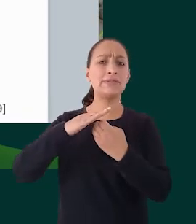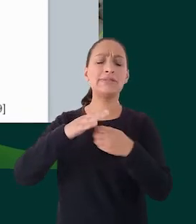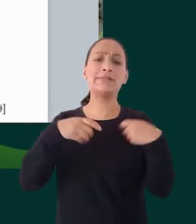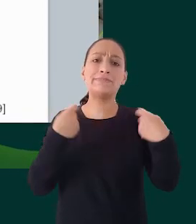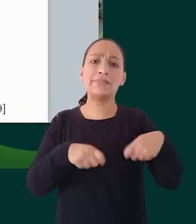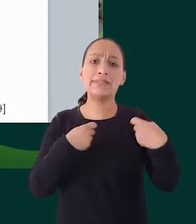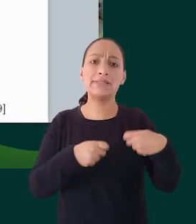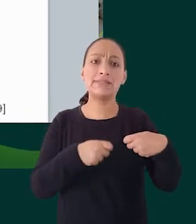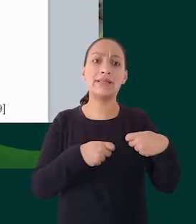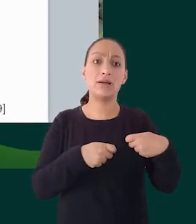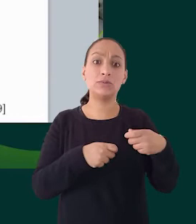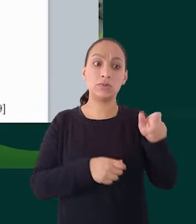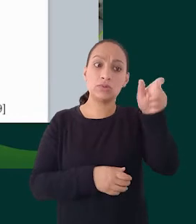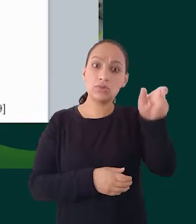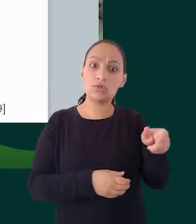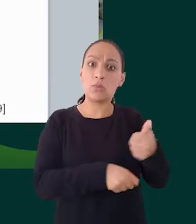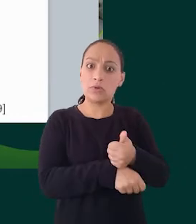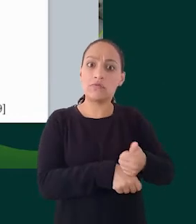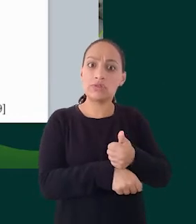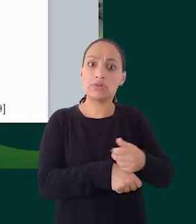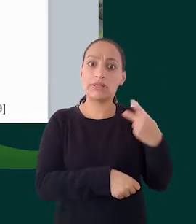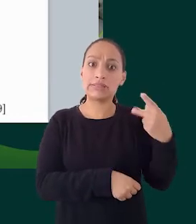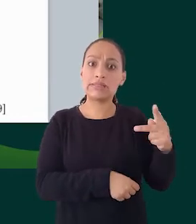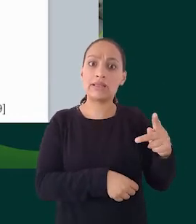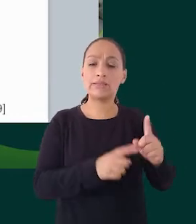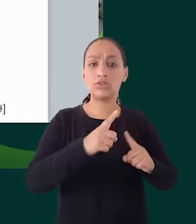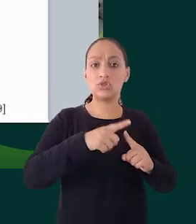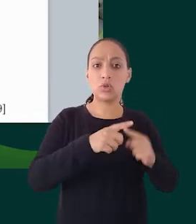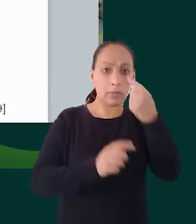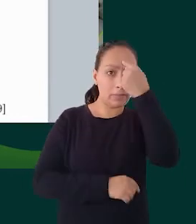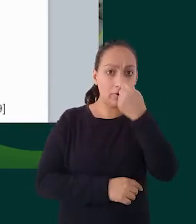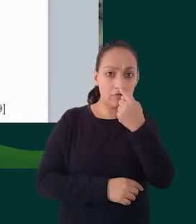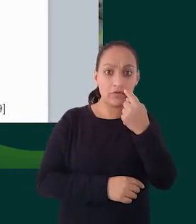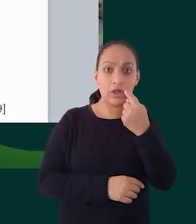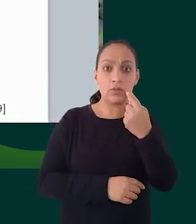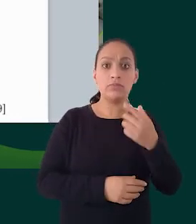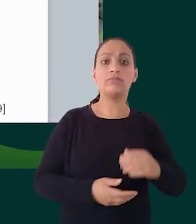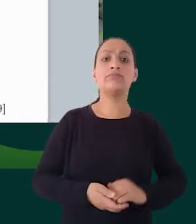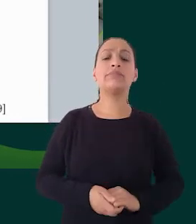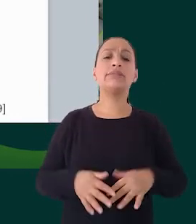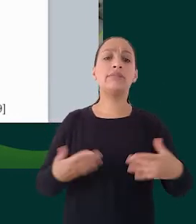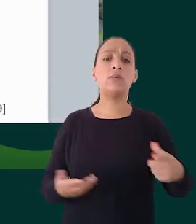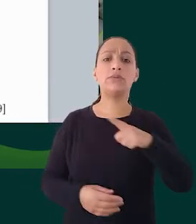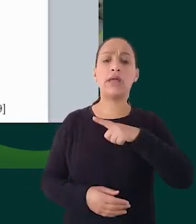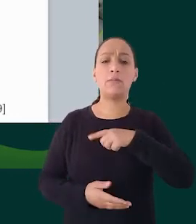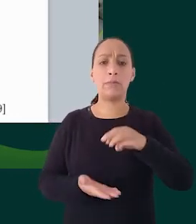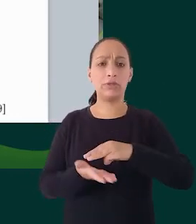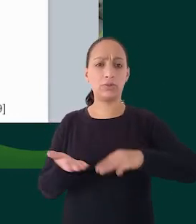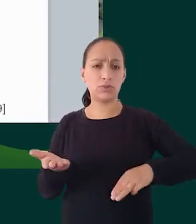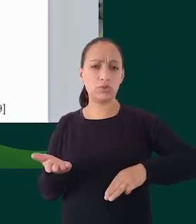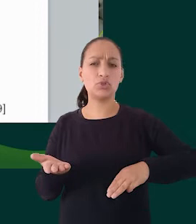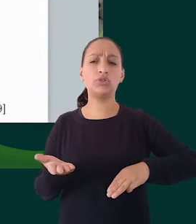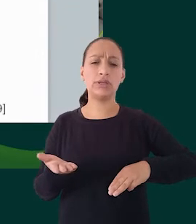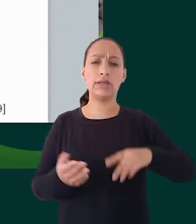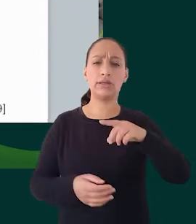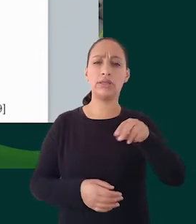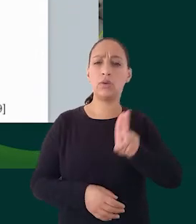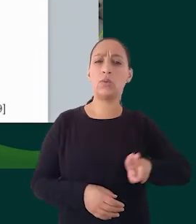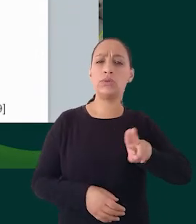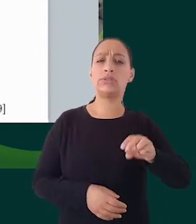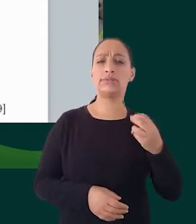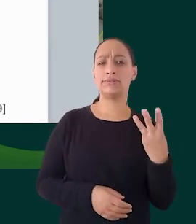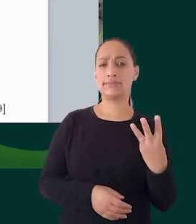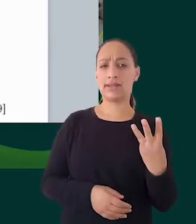linha. Tá? Essa pesquisa, ela é feita basicamente, ela tem uma metodologia que usa basicamente três itens, três